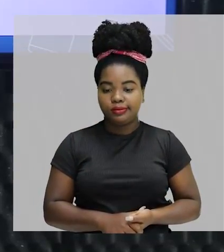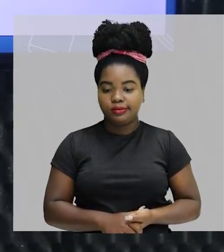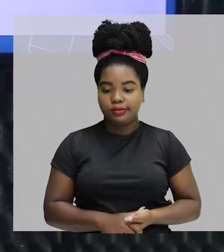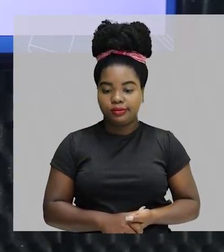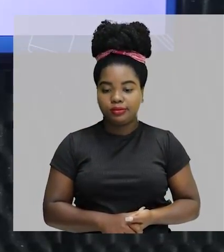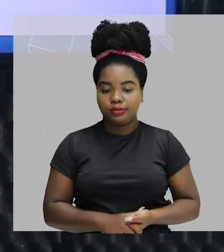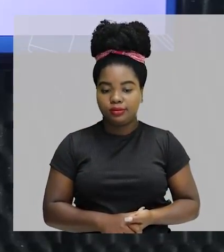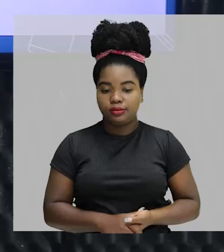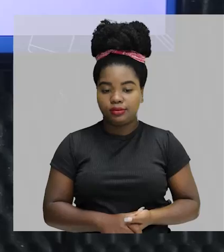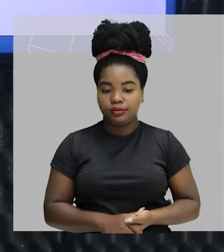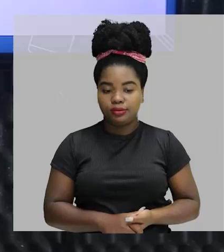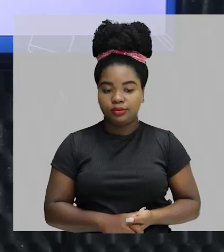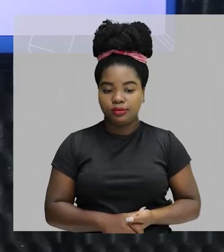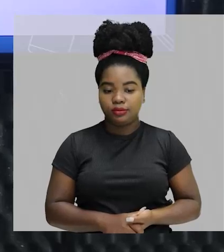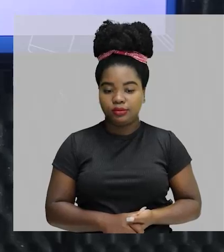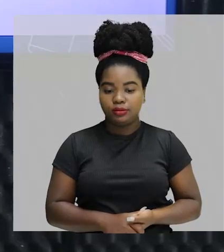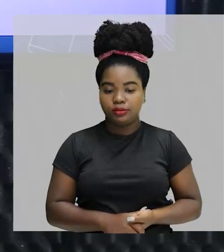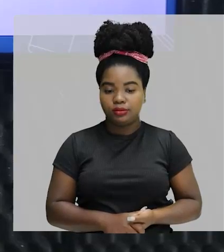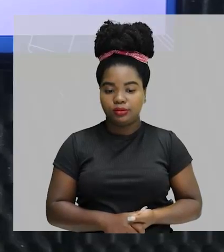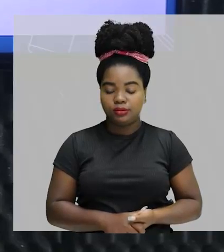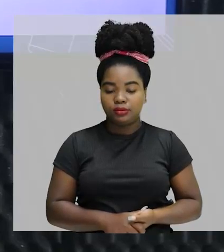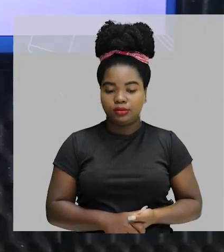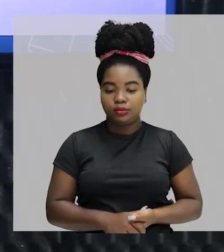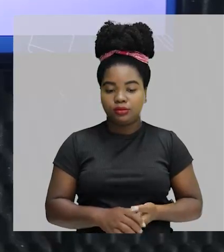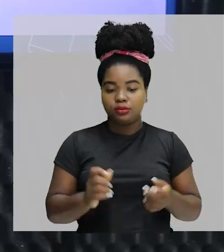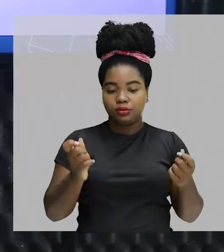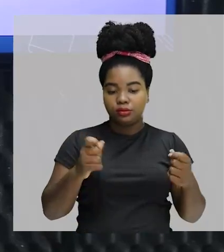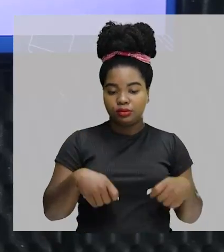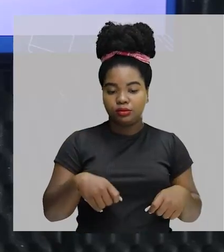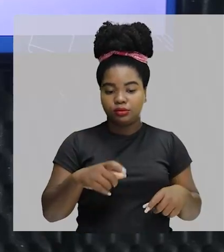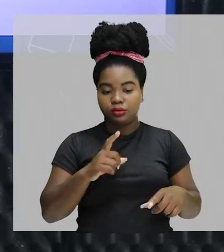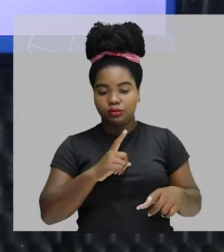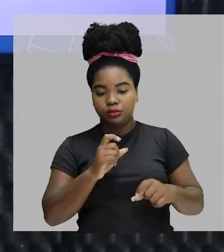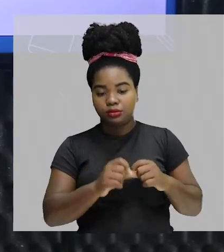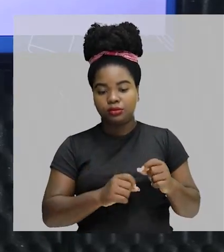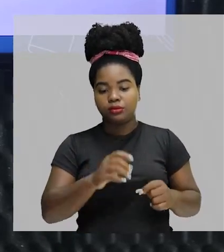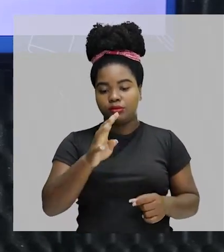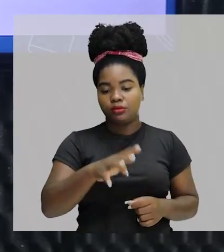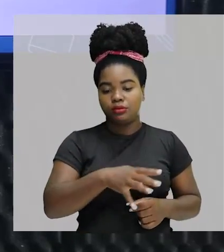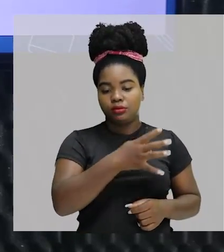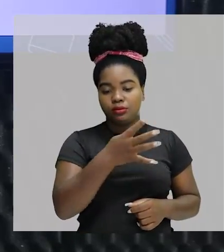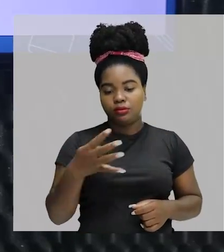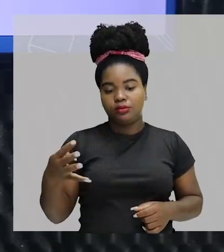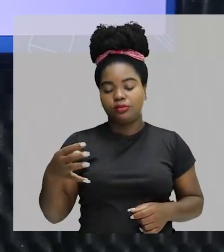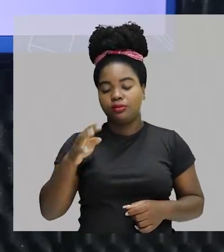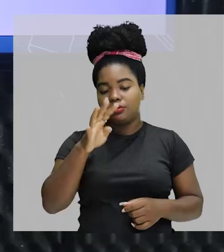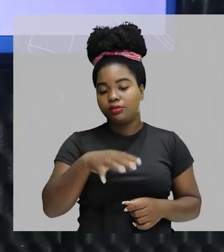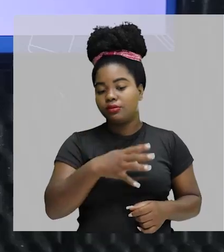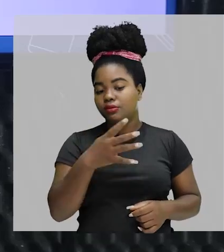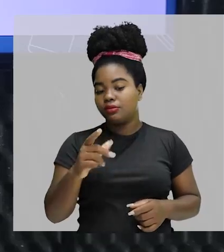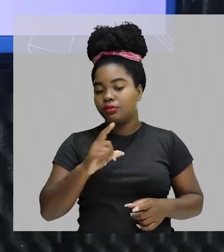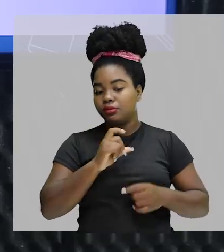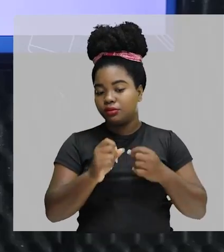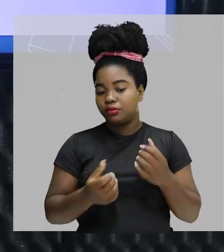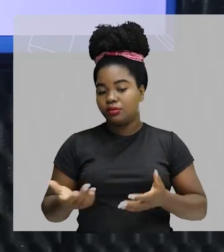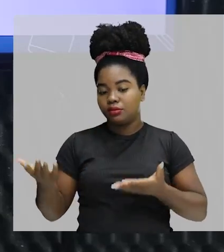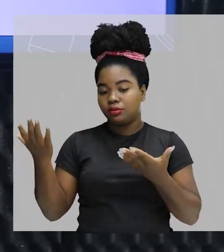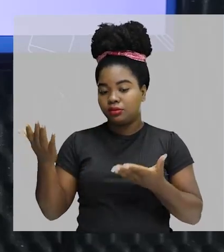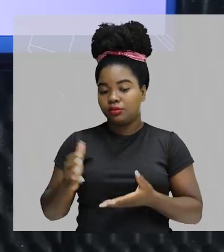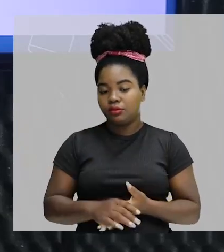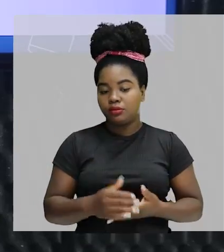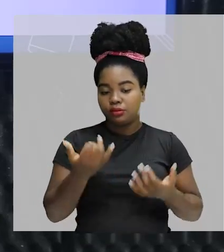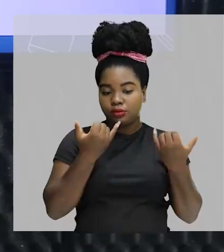a 4 anos, fazendo uso da PG, nós podemos montar uma pequena tabela. E nessa tabela eu tenho, né, a